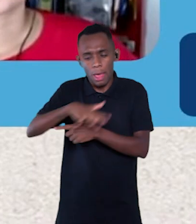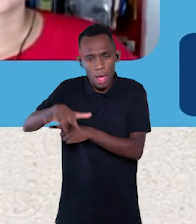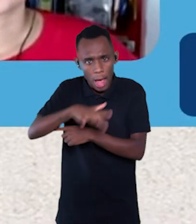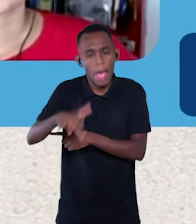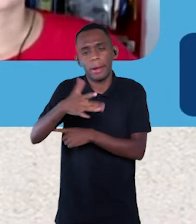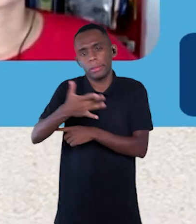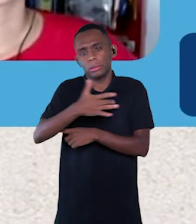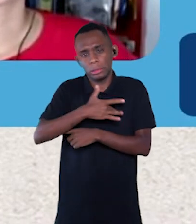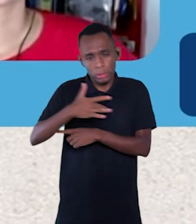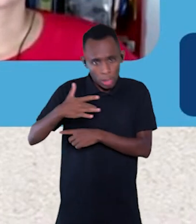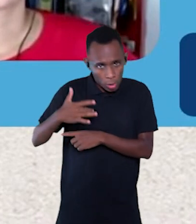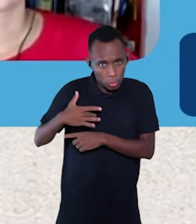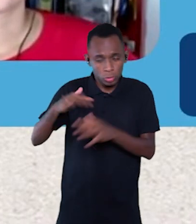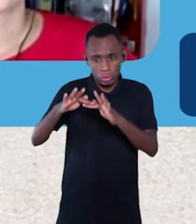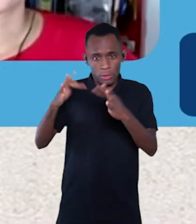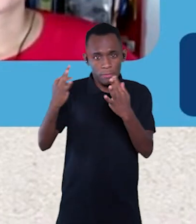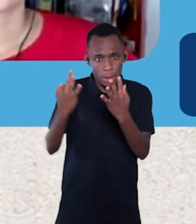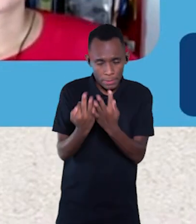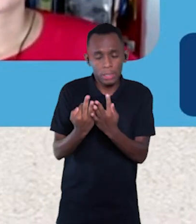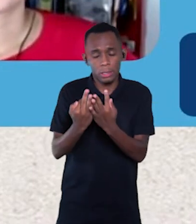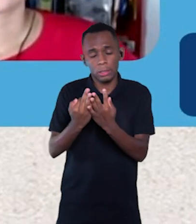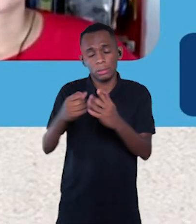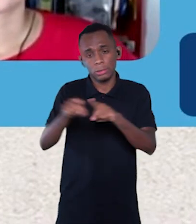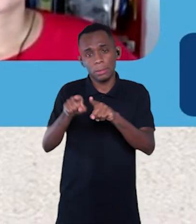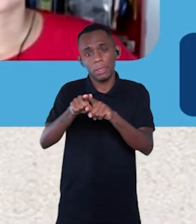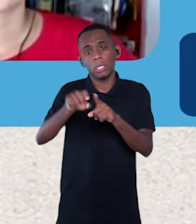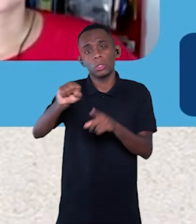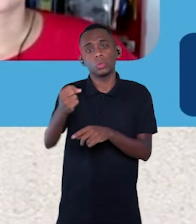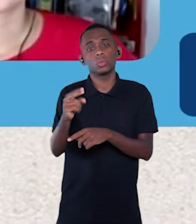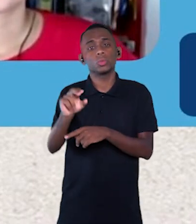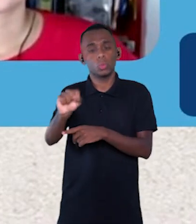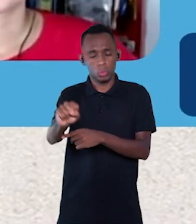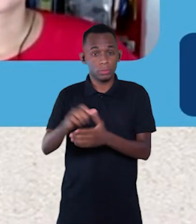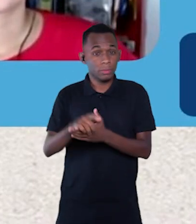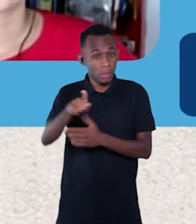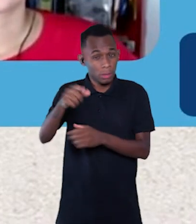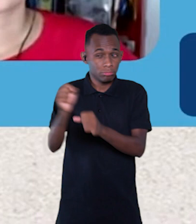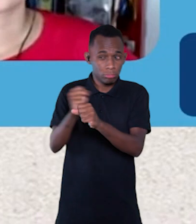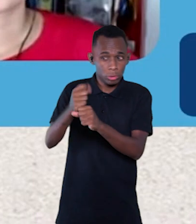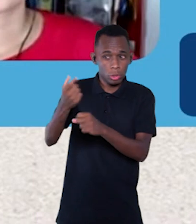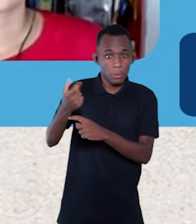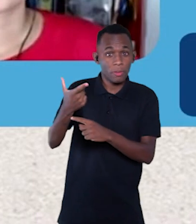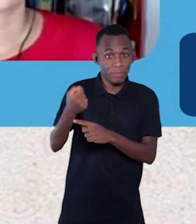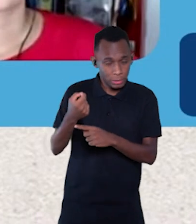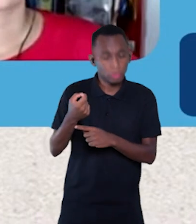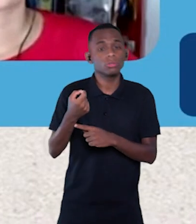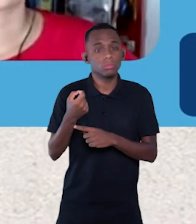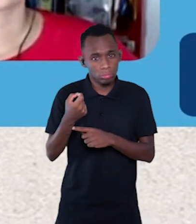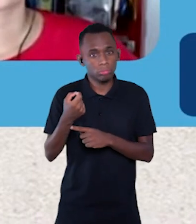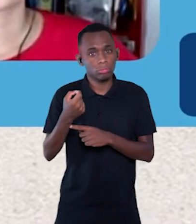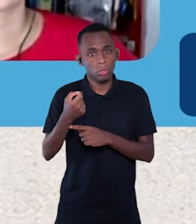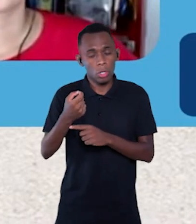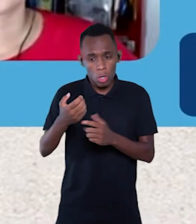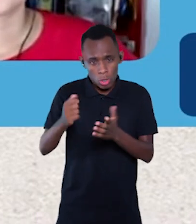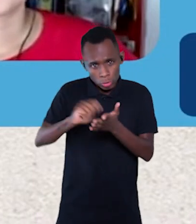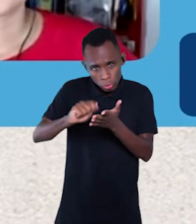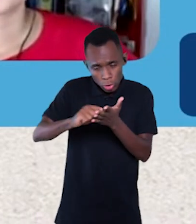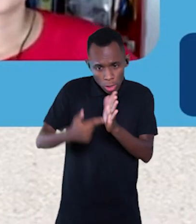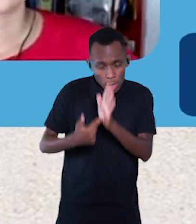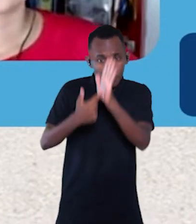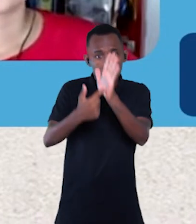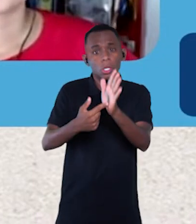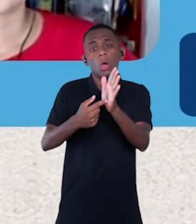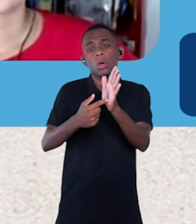Saúde, o SUS. Em 2020, Júlia lançou seu primeiro livro intitulado Pacientes que Curam: